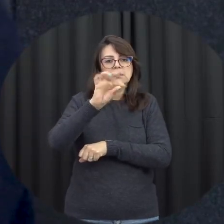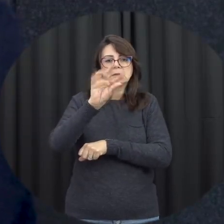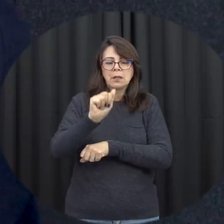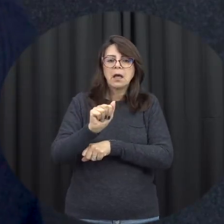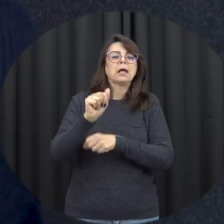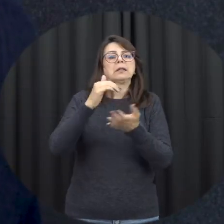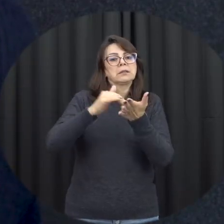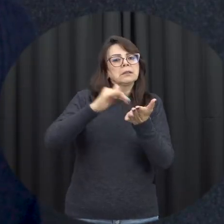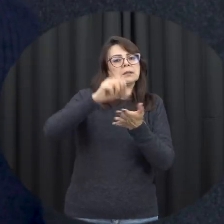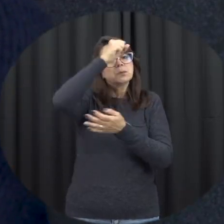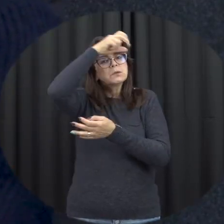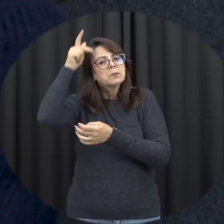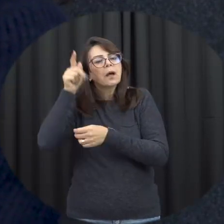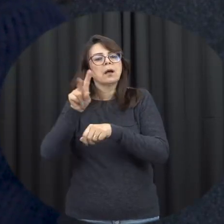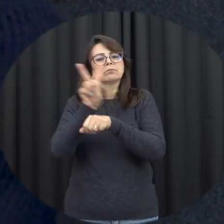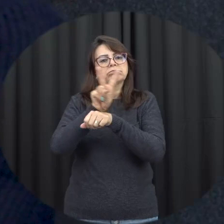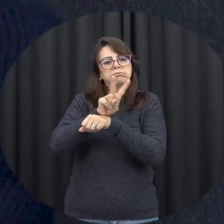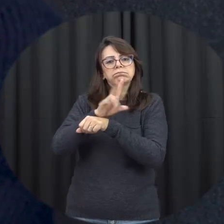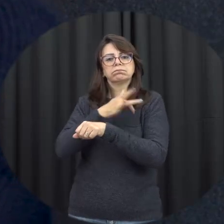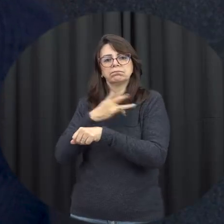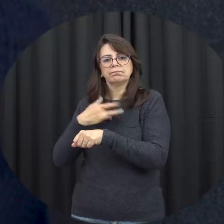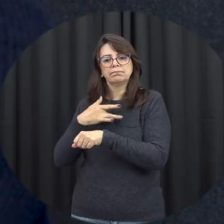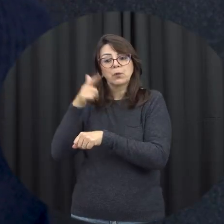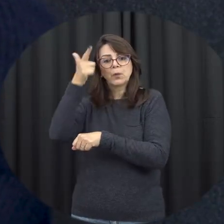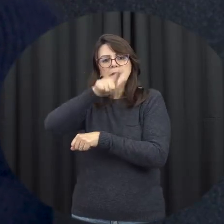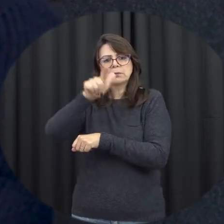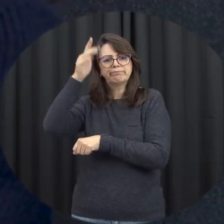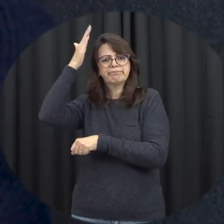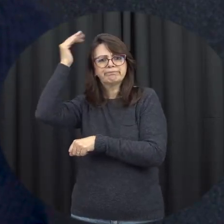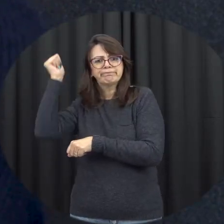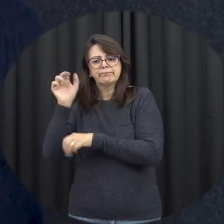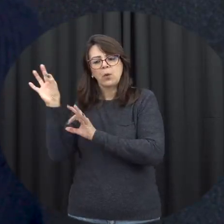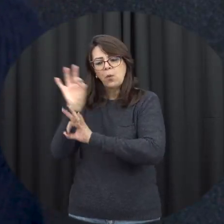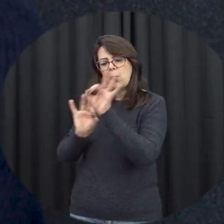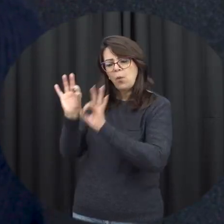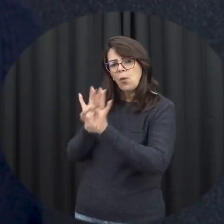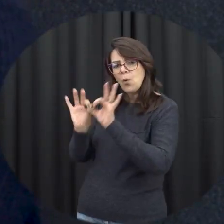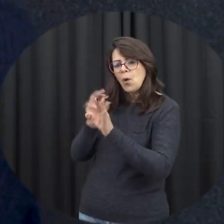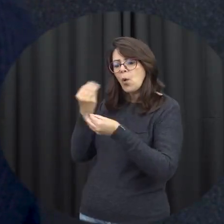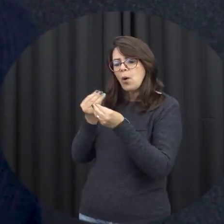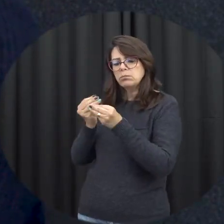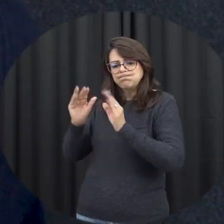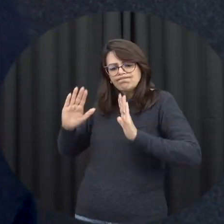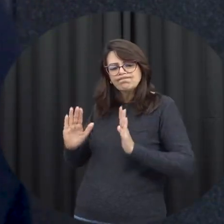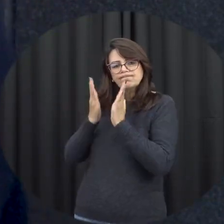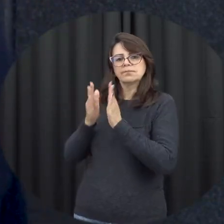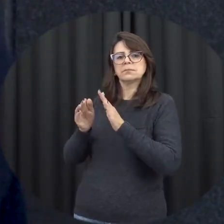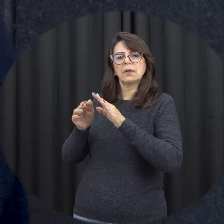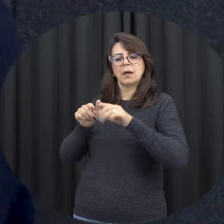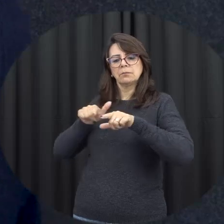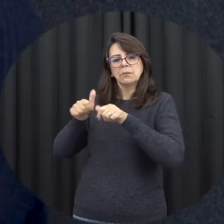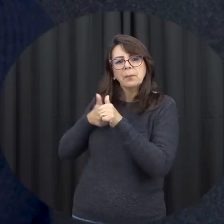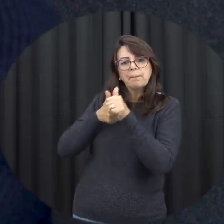sanitaristas na Secretaria Municipal de Saúde, na Vigilância, eles ganharam destaque, estavam na organização de como ia ser